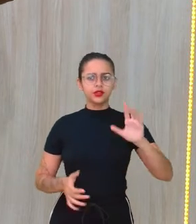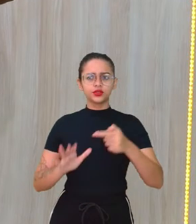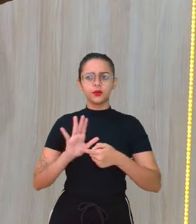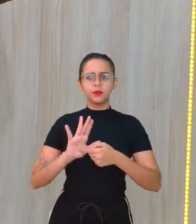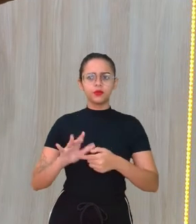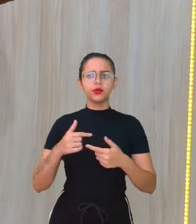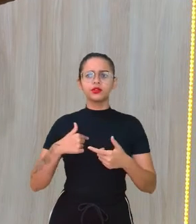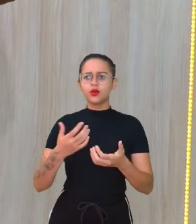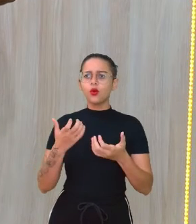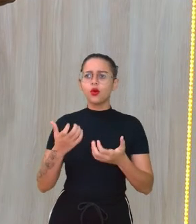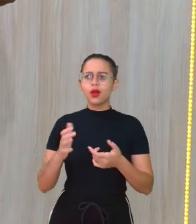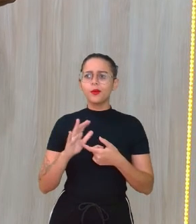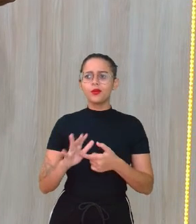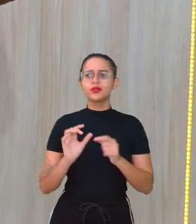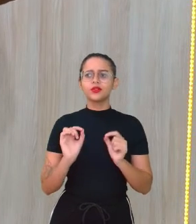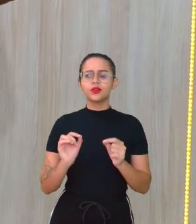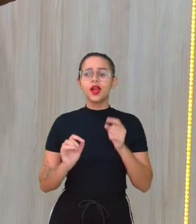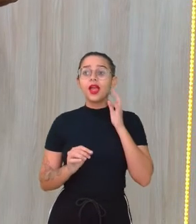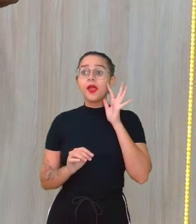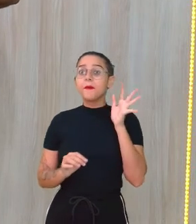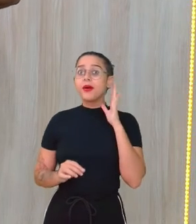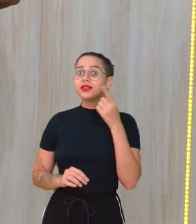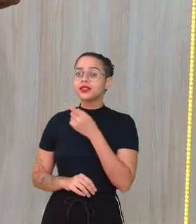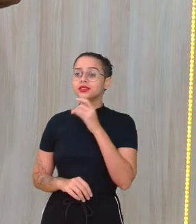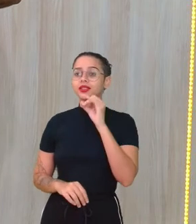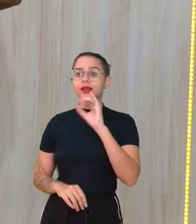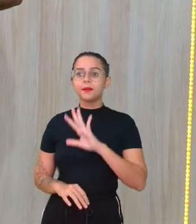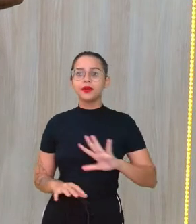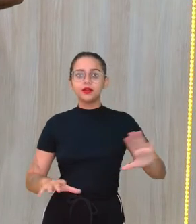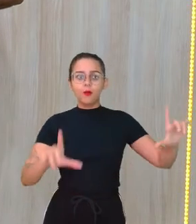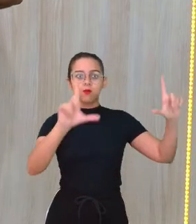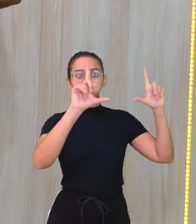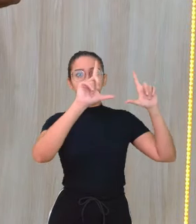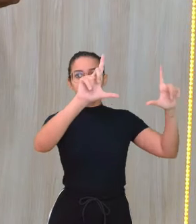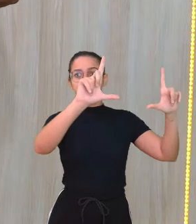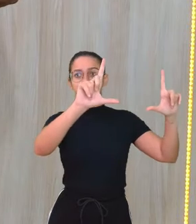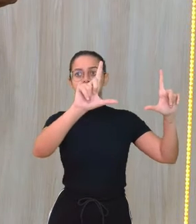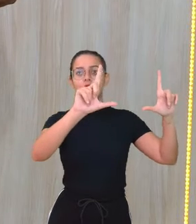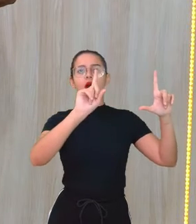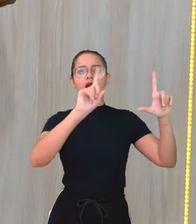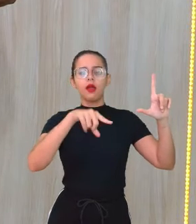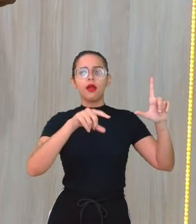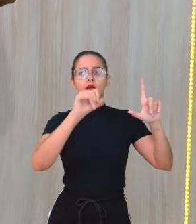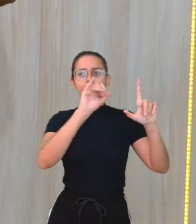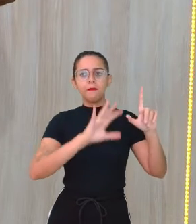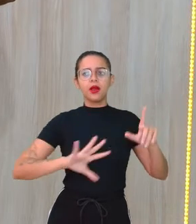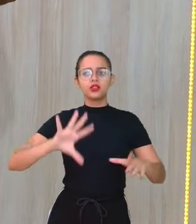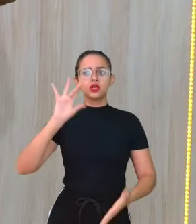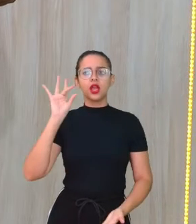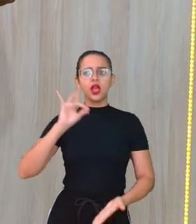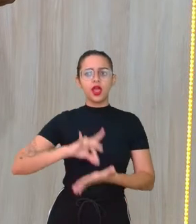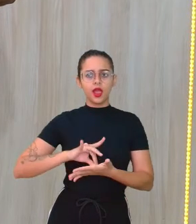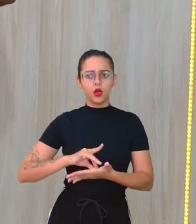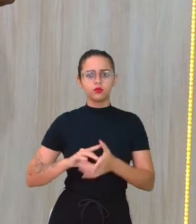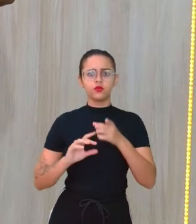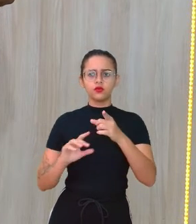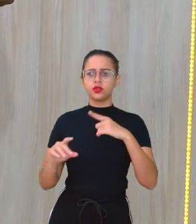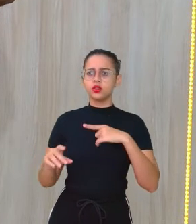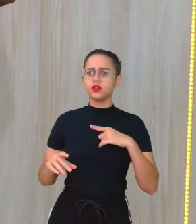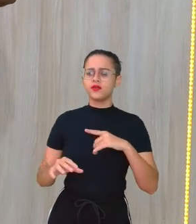eu estou querendo simular o seguinte. Imagine que essa imagem maior, ela fosse a imagem real. Você